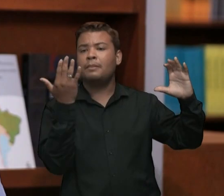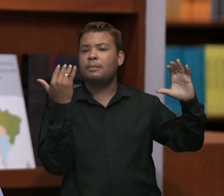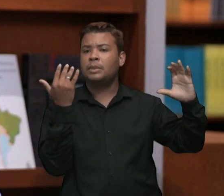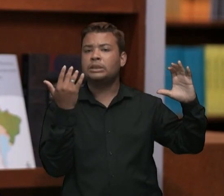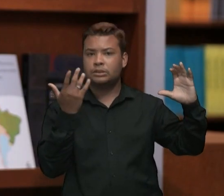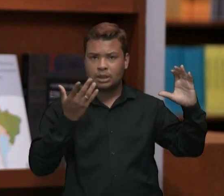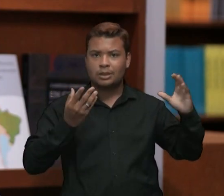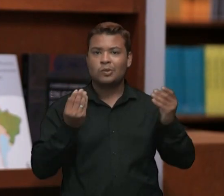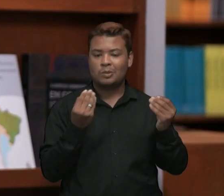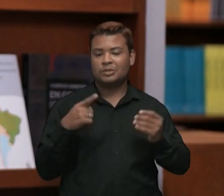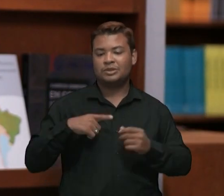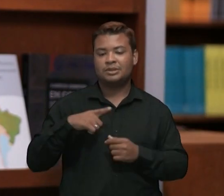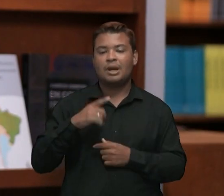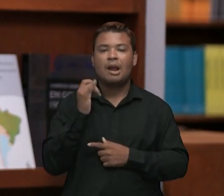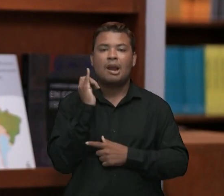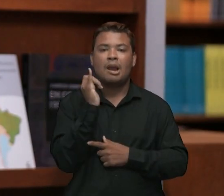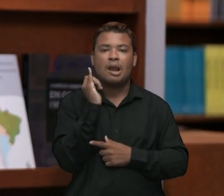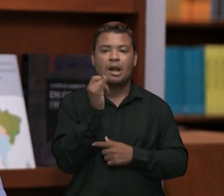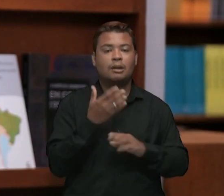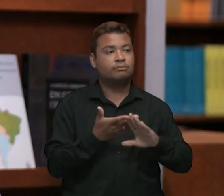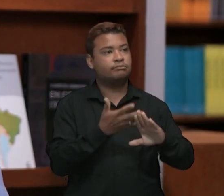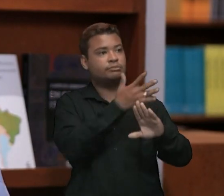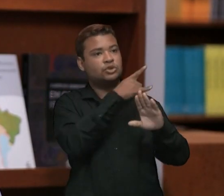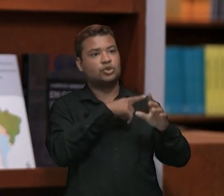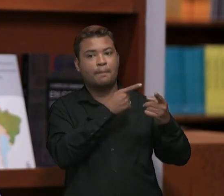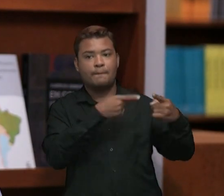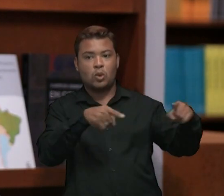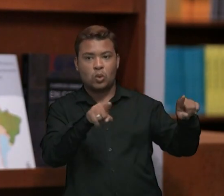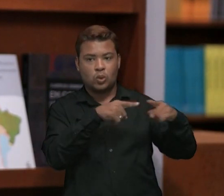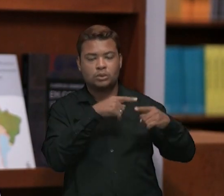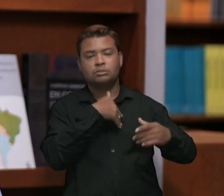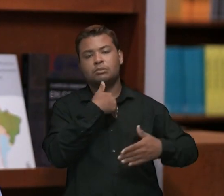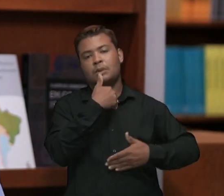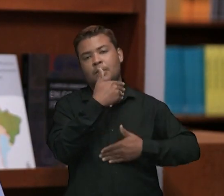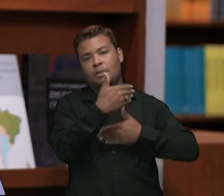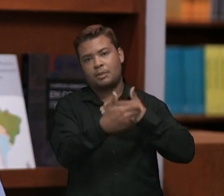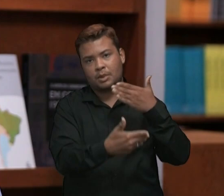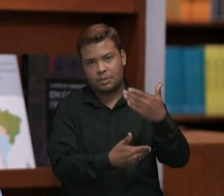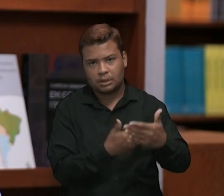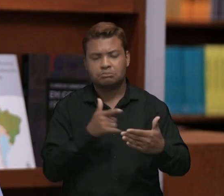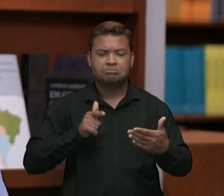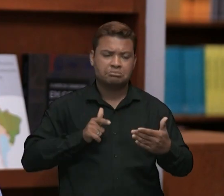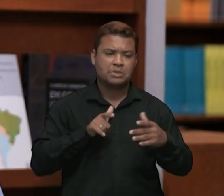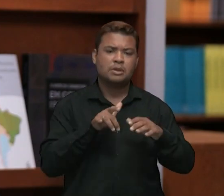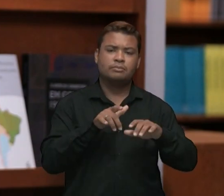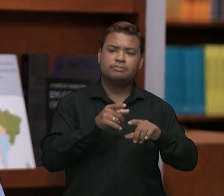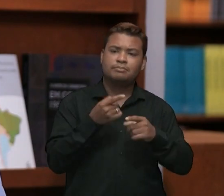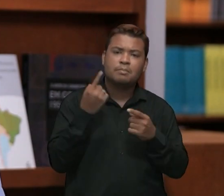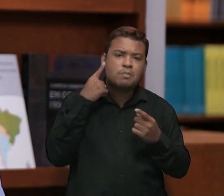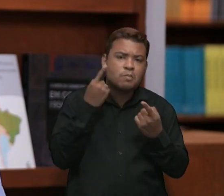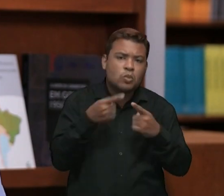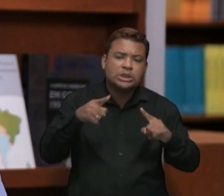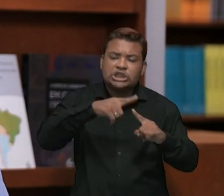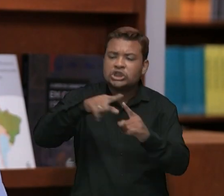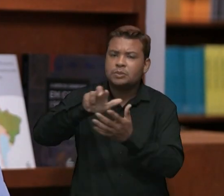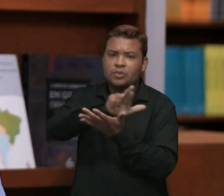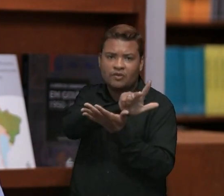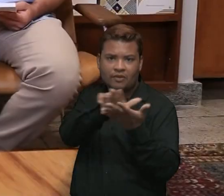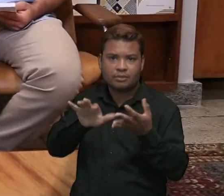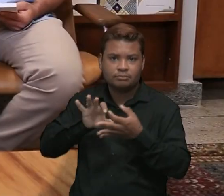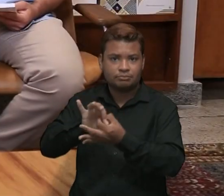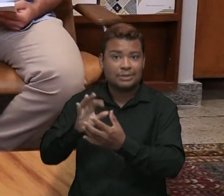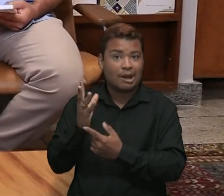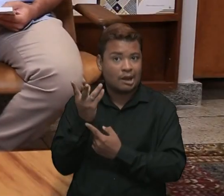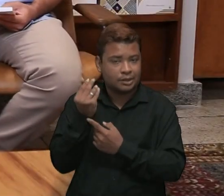de poesia lírica remete a esse passado, né, da lira, e depois a outros instrumentos que estiveram presentes nessa associação aí das